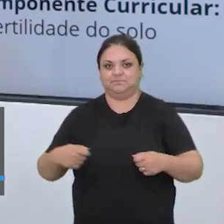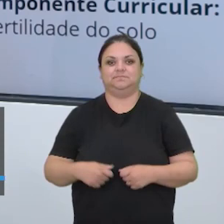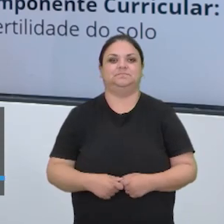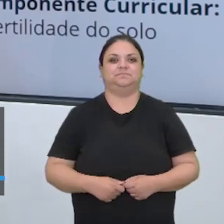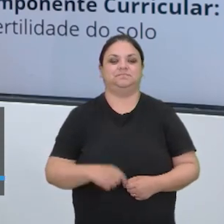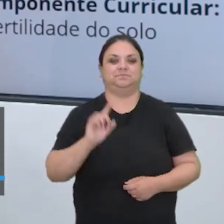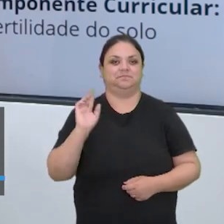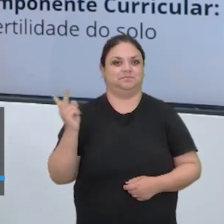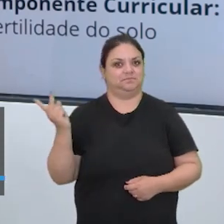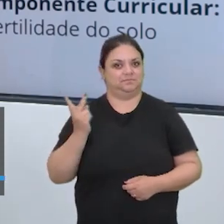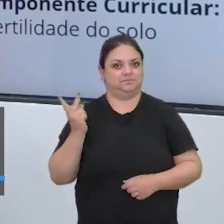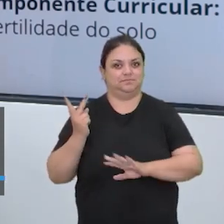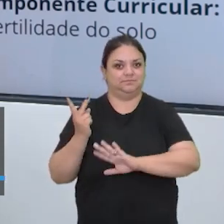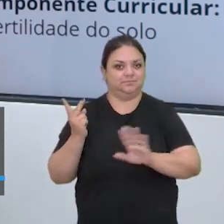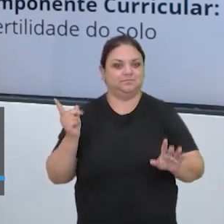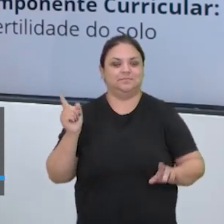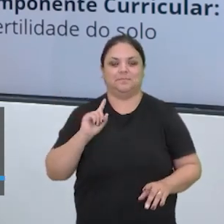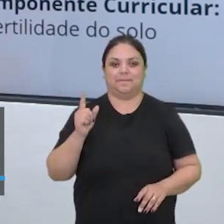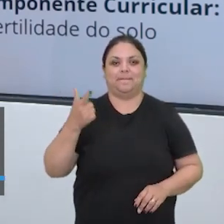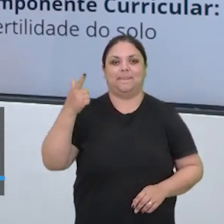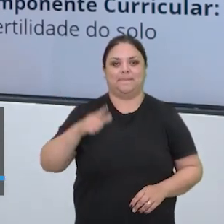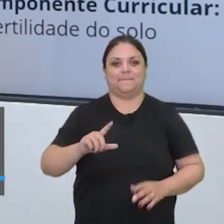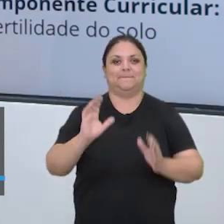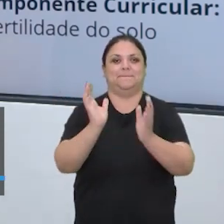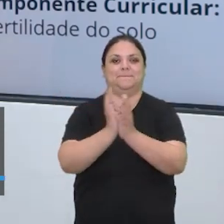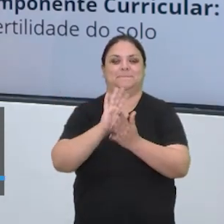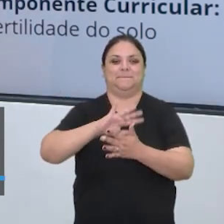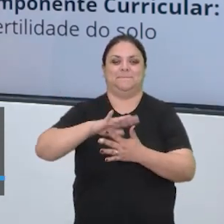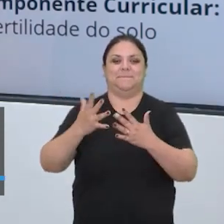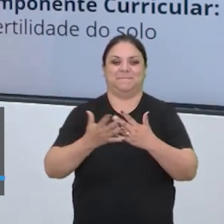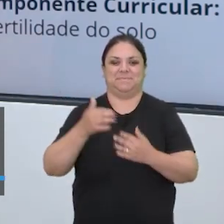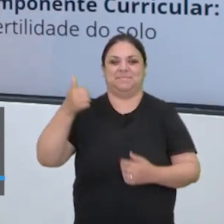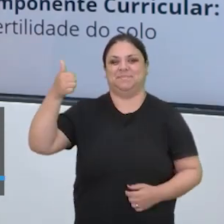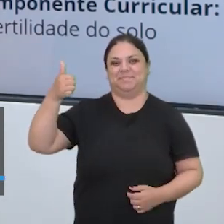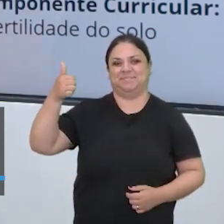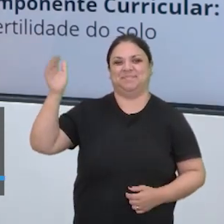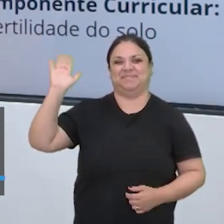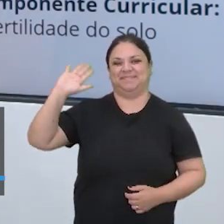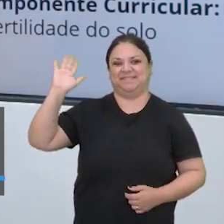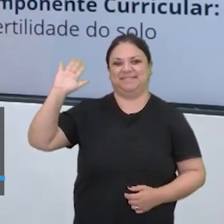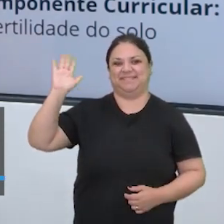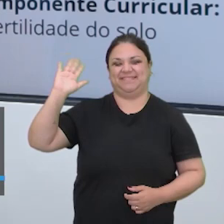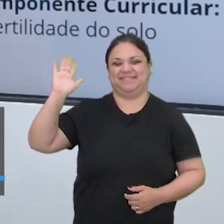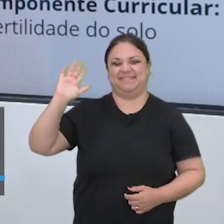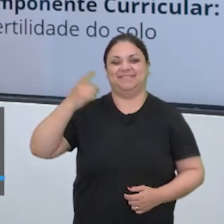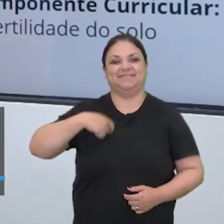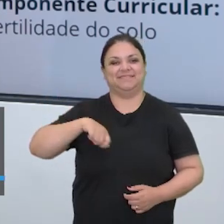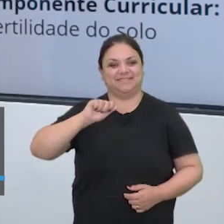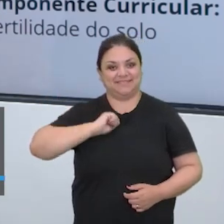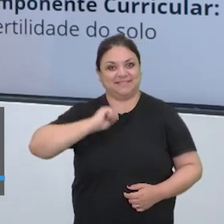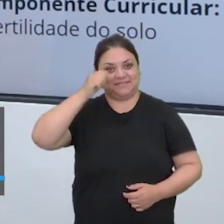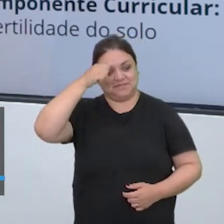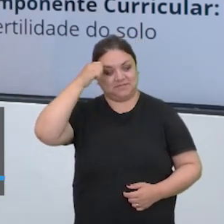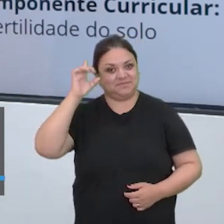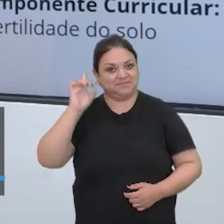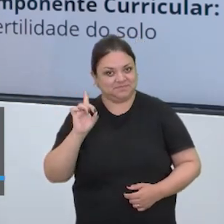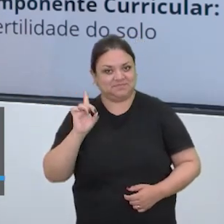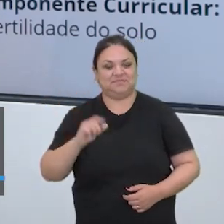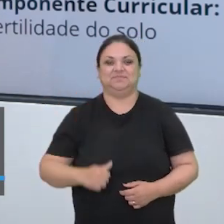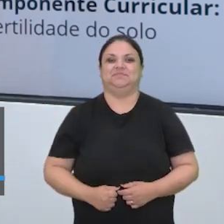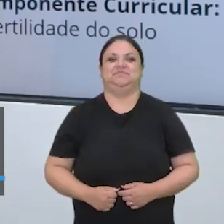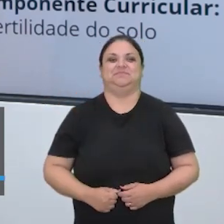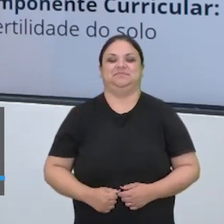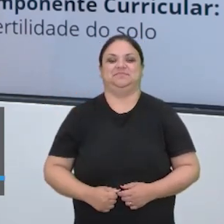não estamos sozinhos, estamos aqui com o pessoal das Libras. É a Amanda agora? Amanda? E aí, tudo bem? Olá, Amanda,